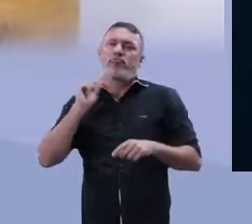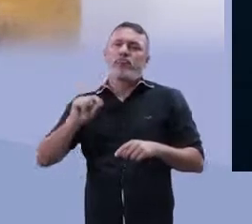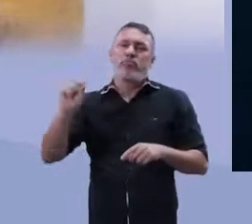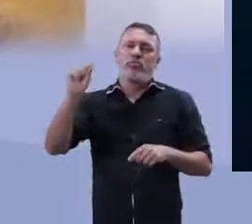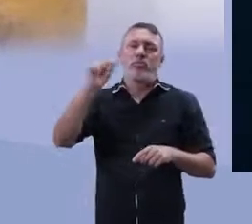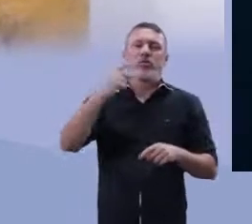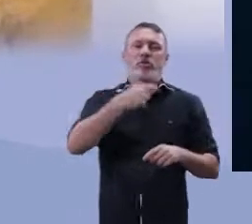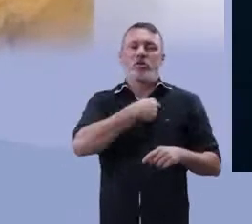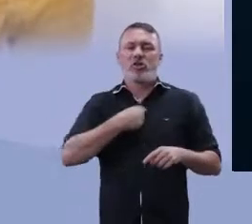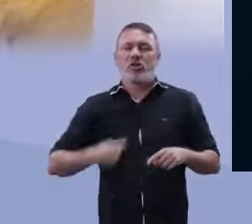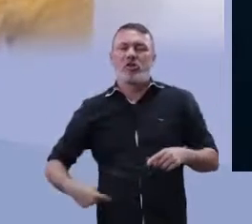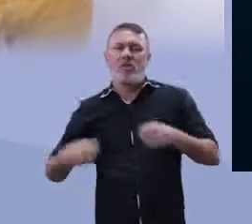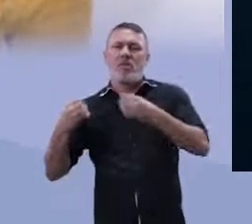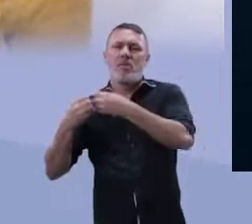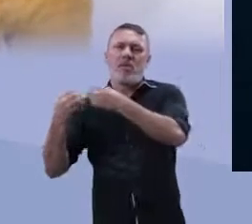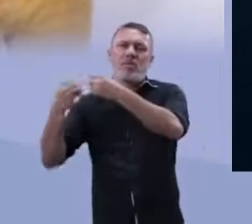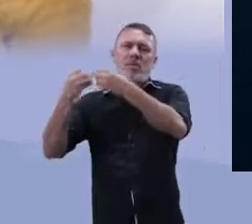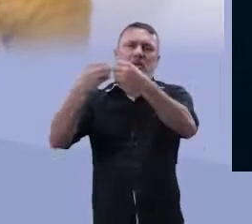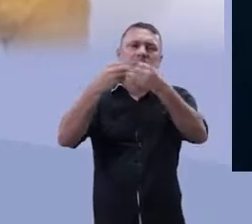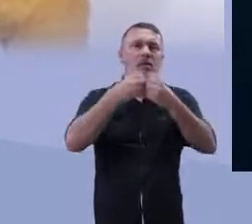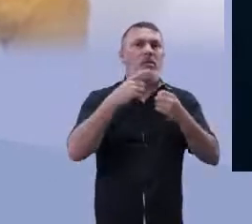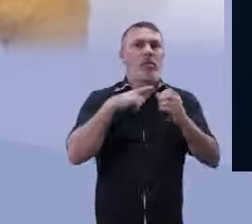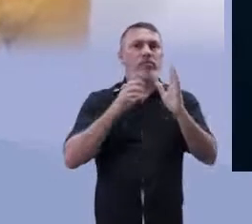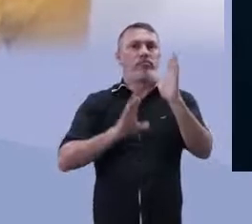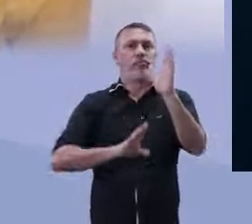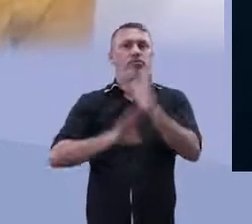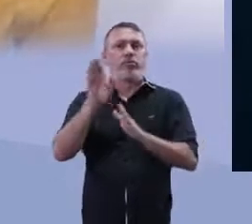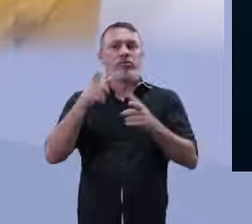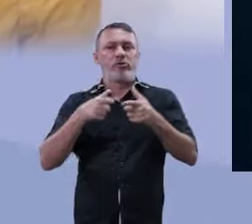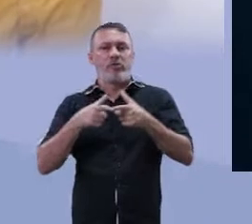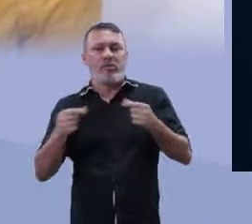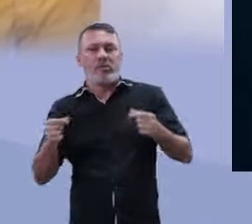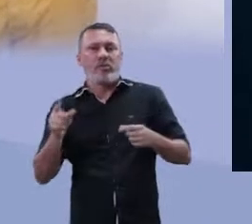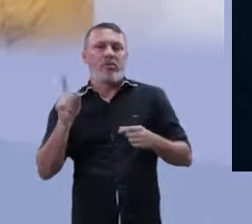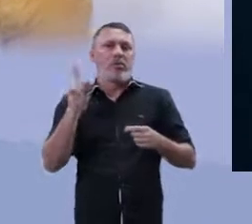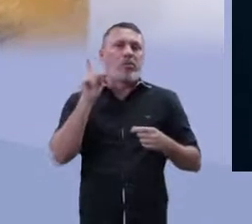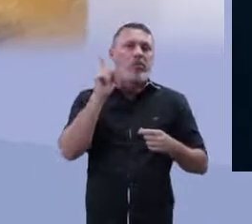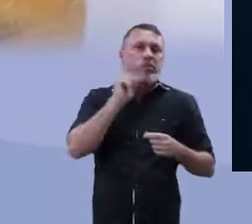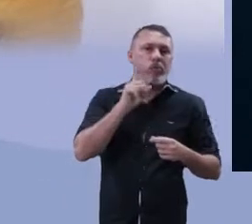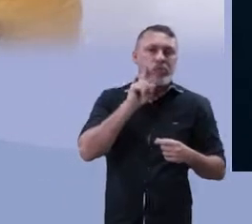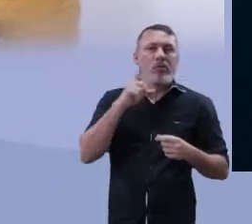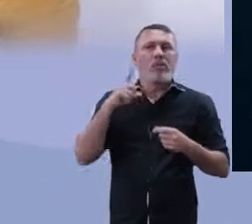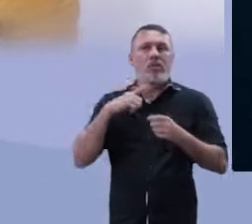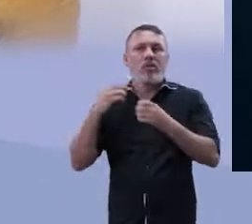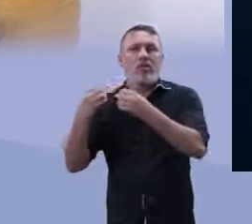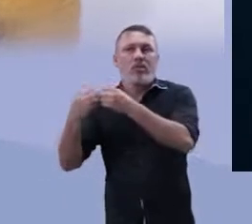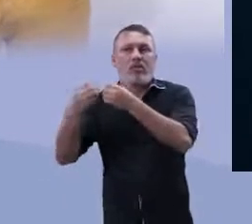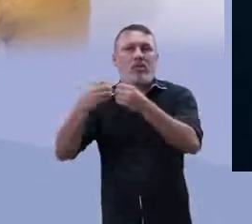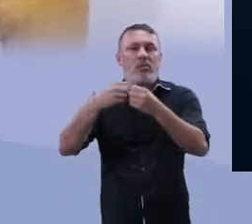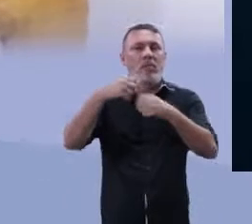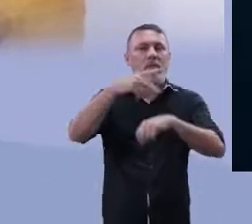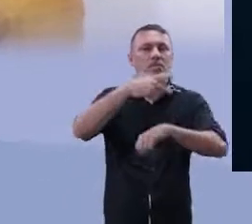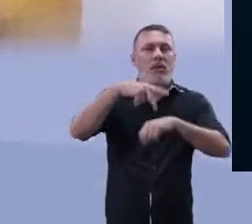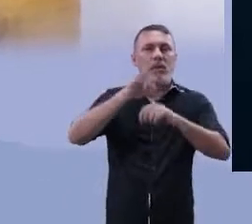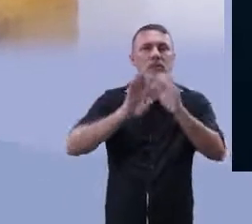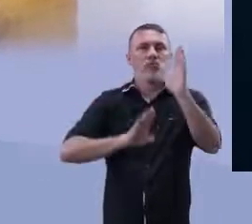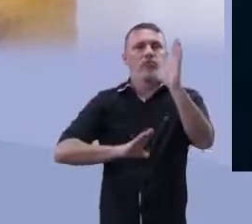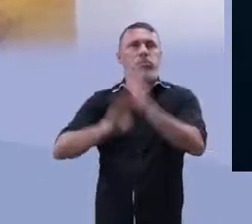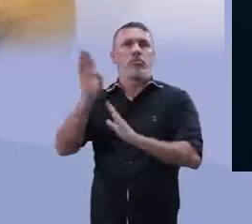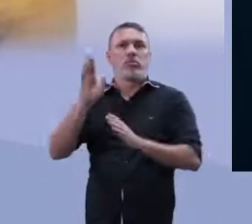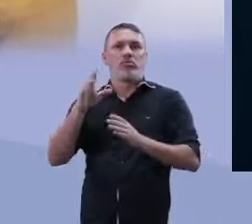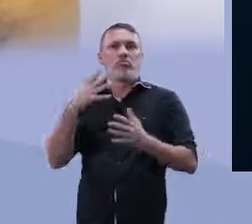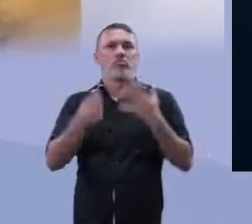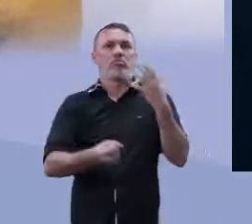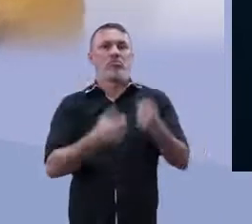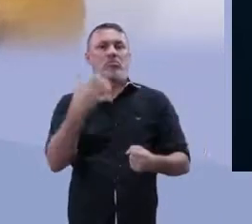Singapura, Hong Kong, Taiwan, que alavancaram, incentivados pelo Japão e pelos Estados Unidos, o seu processo de produção. Foi quando, né,